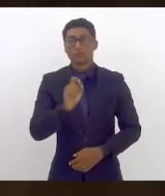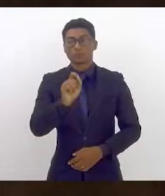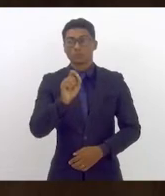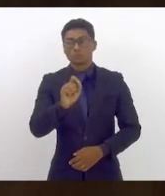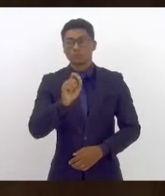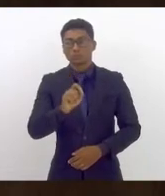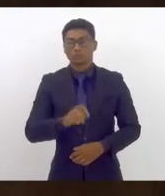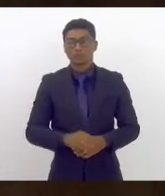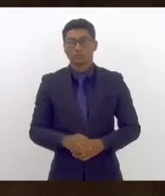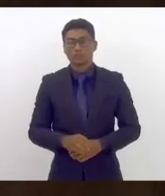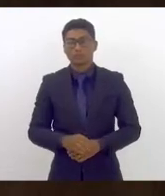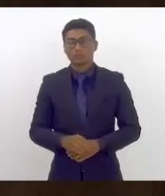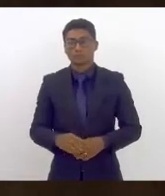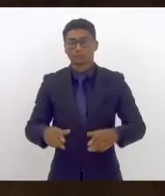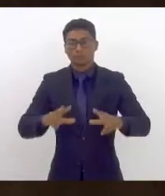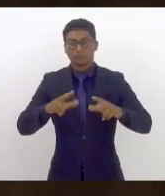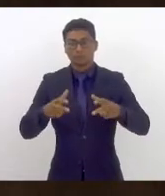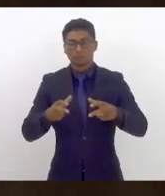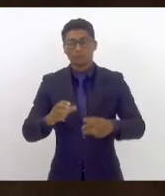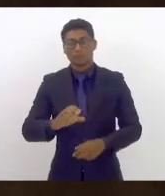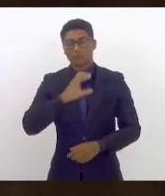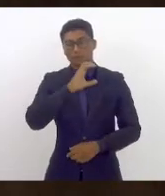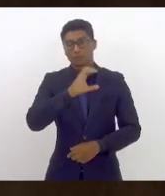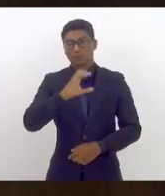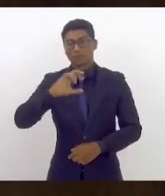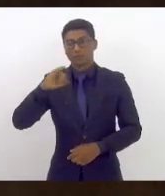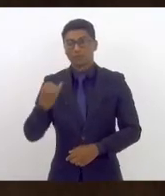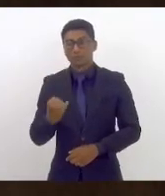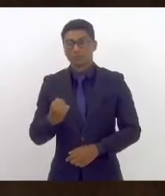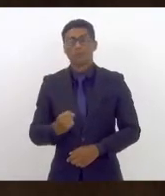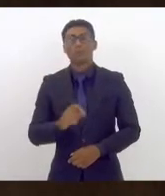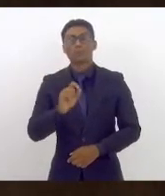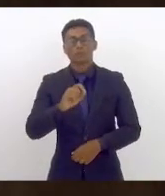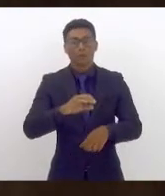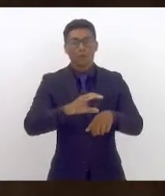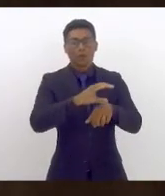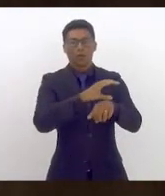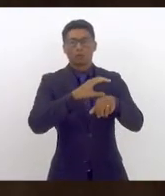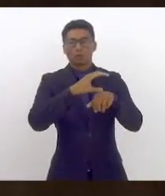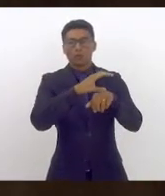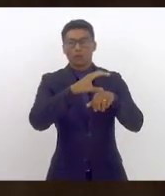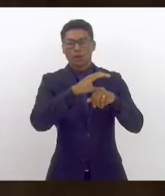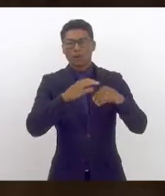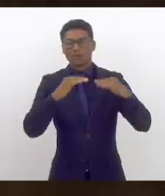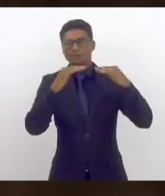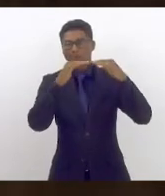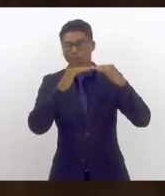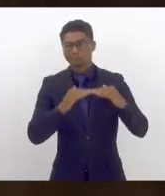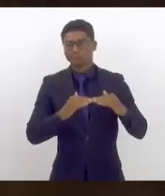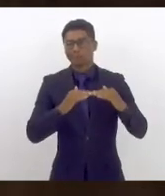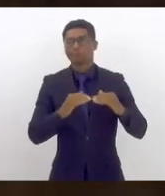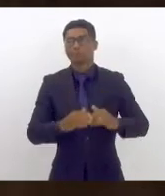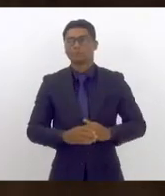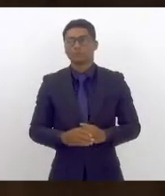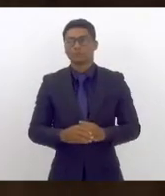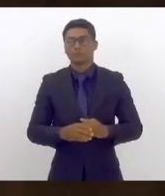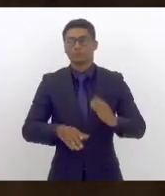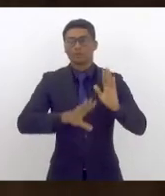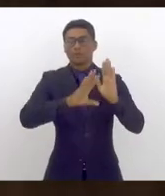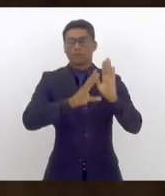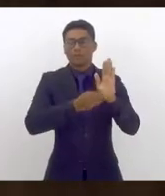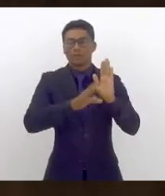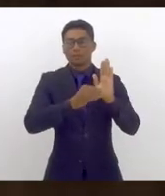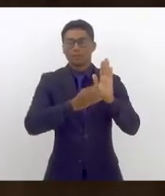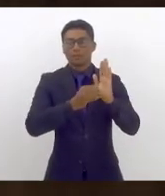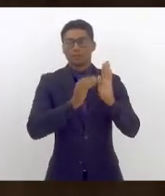pela ccj é pela constitucionalidade com 12